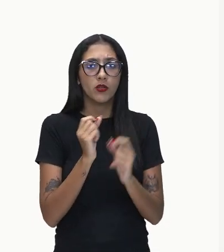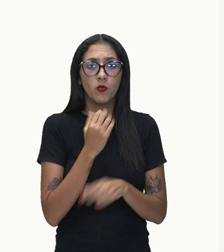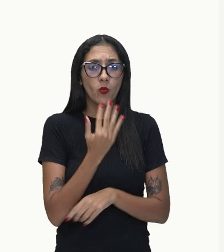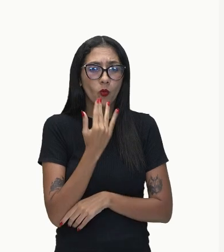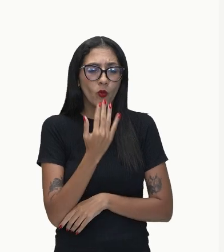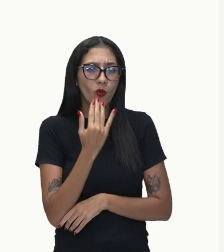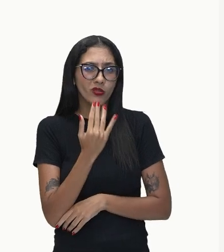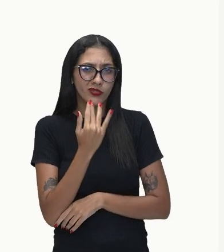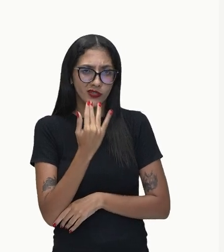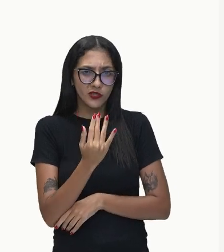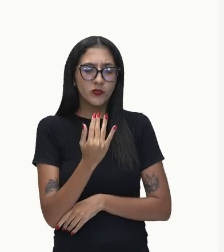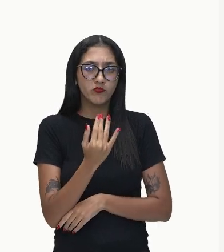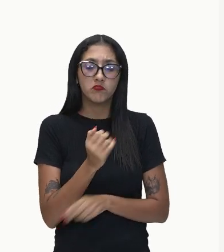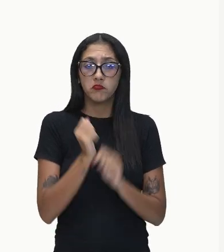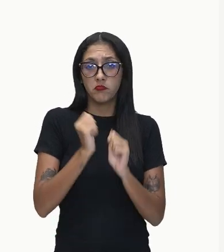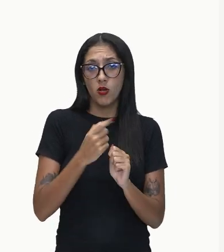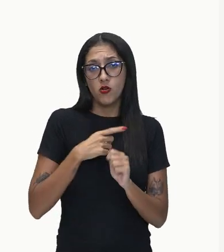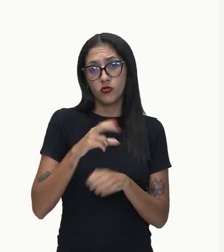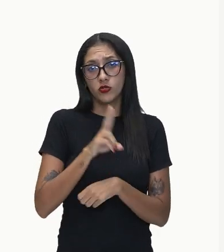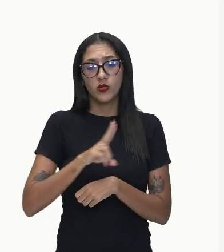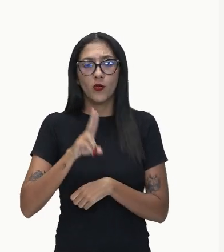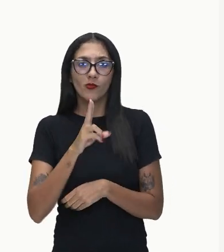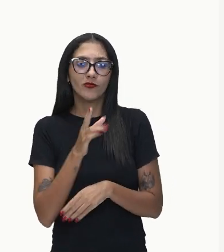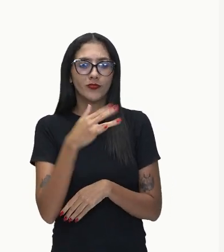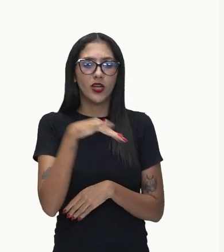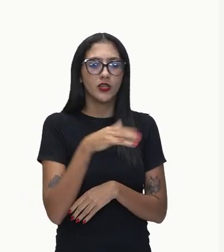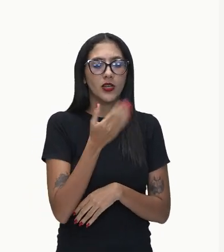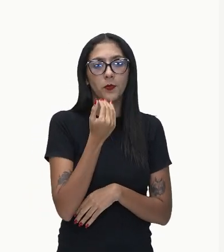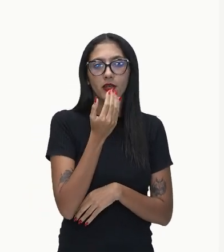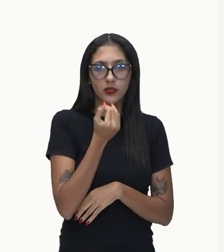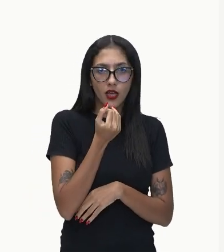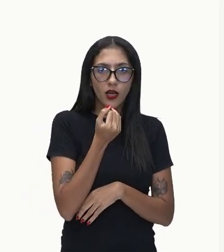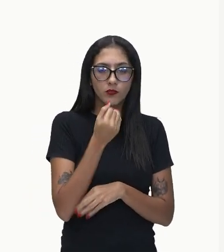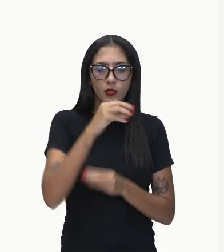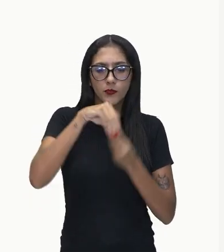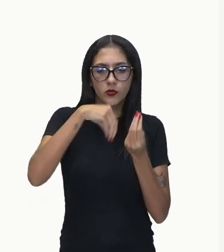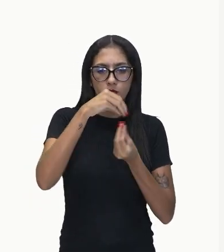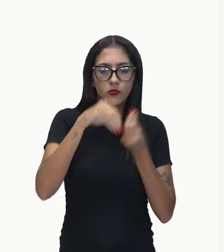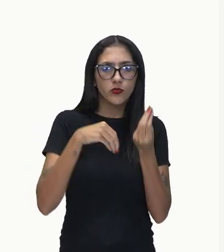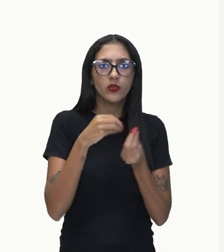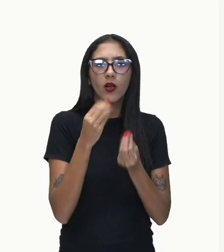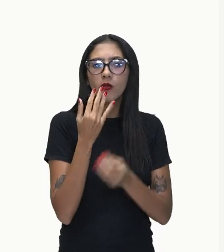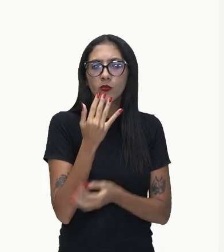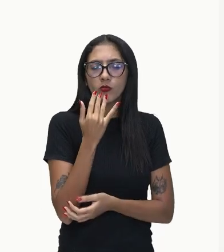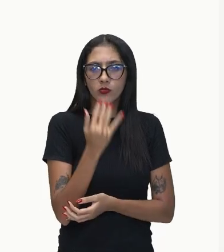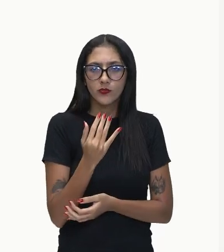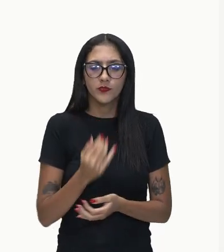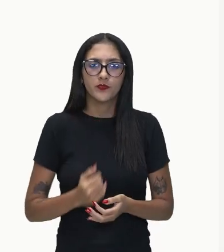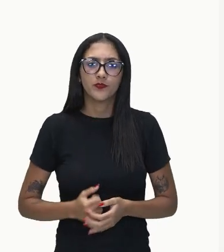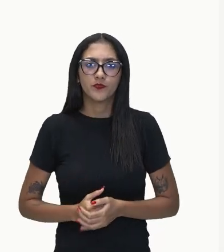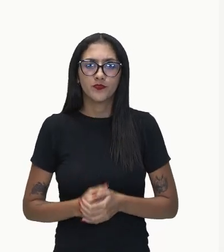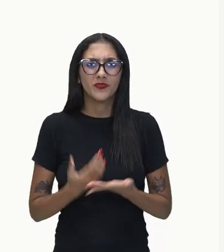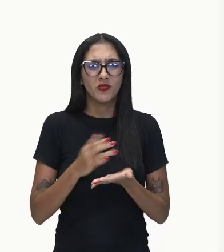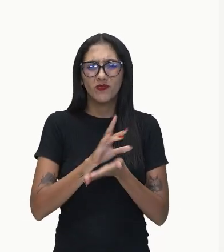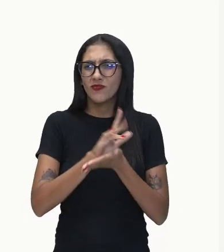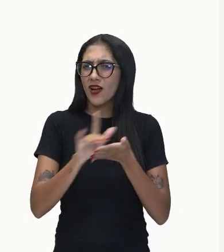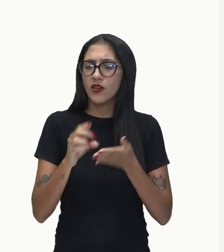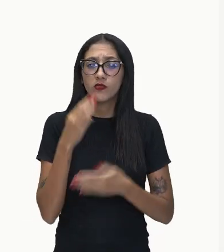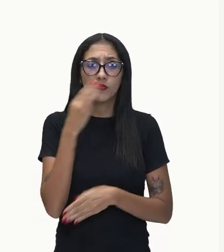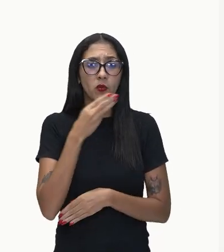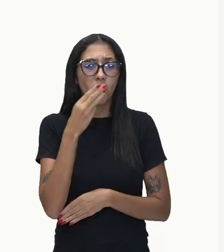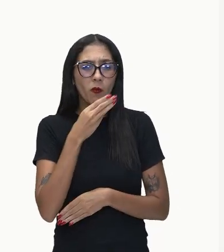corante que pode ser usado na indústria alimentícia. Então, a gente vê muitos doces,